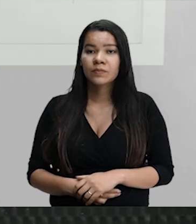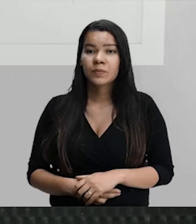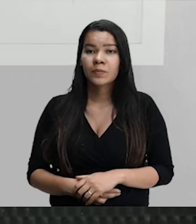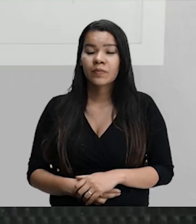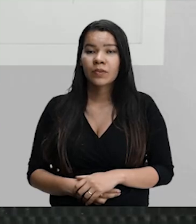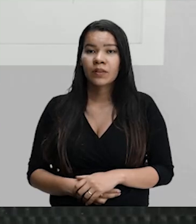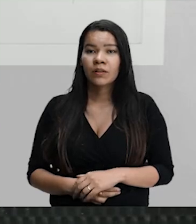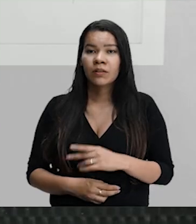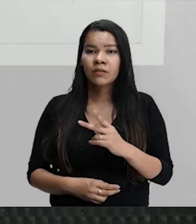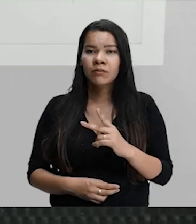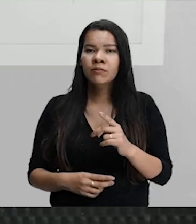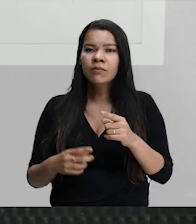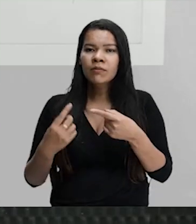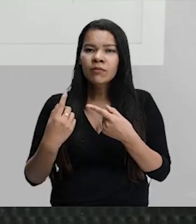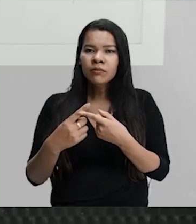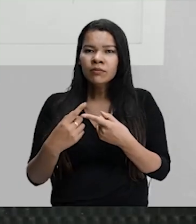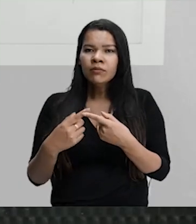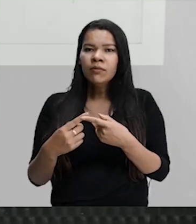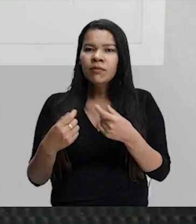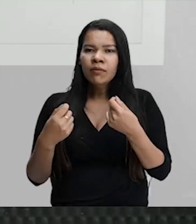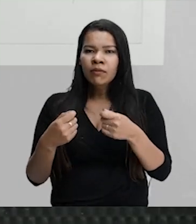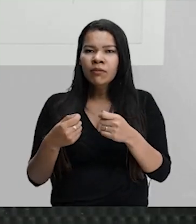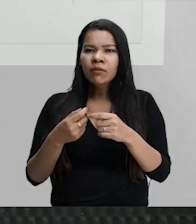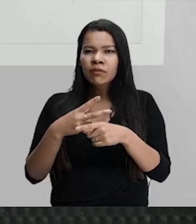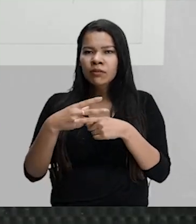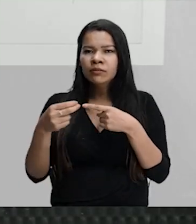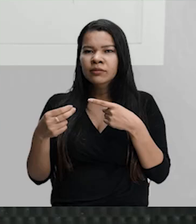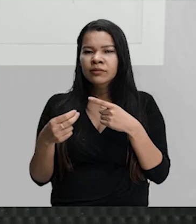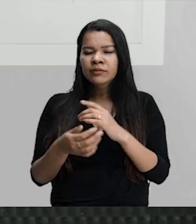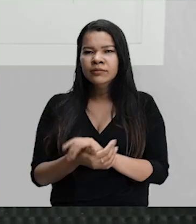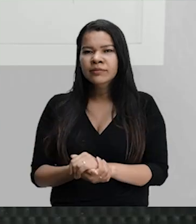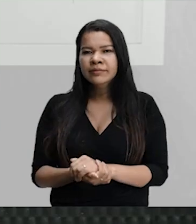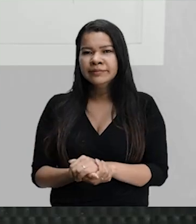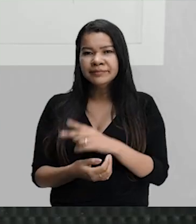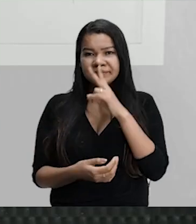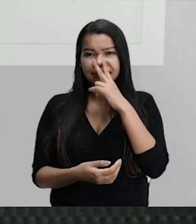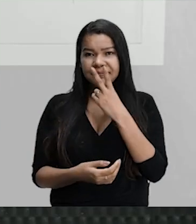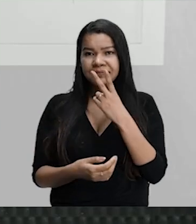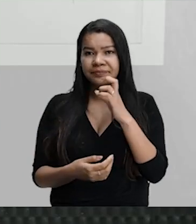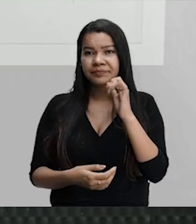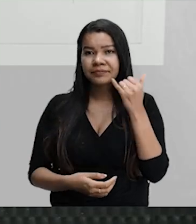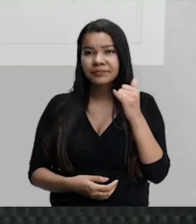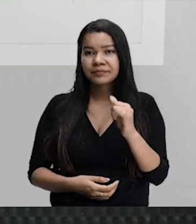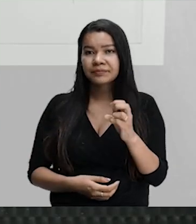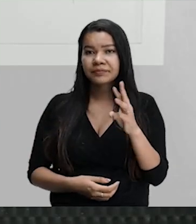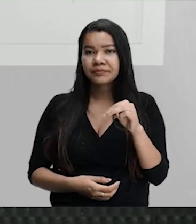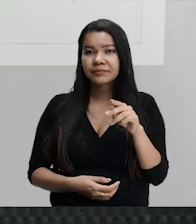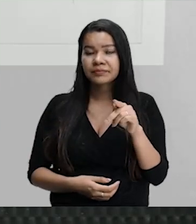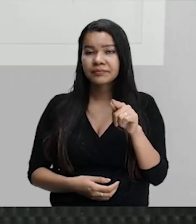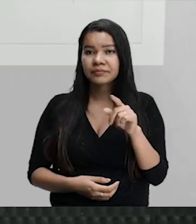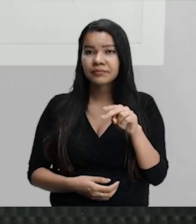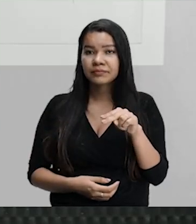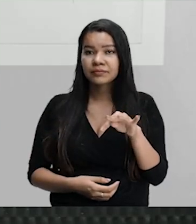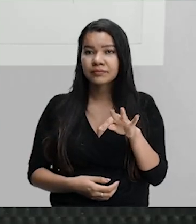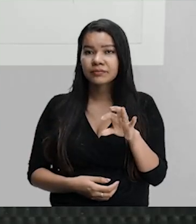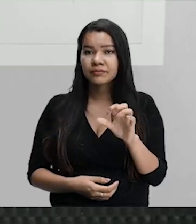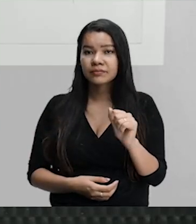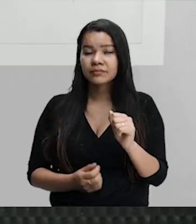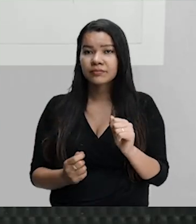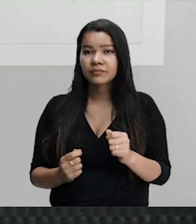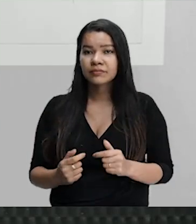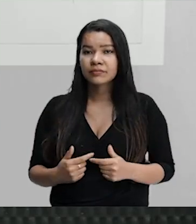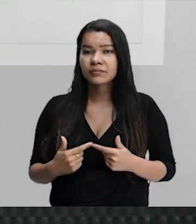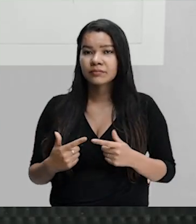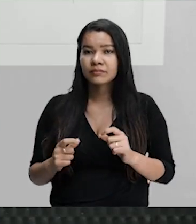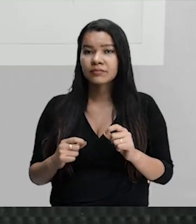isso porque tem que vencer aqui a força eletromagnética, porque a força eletromagnética, a tendência dela é que